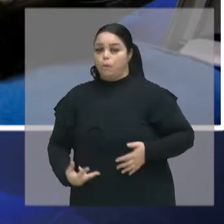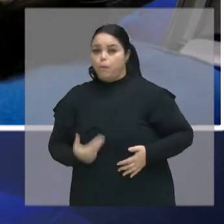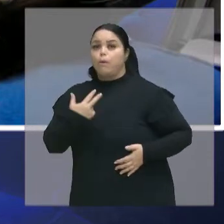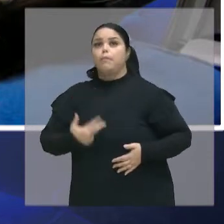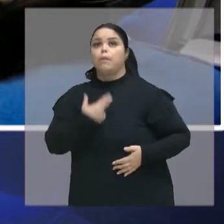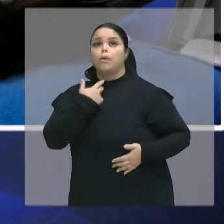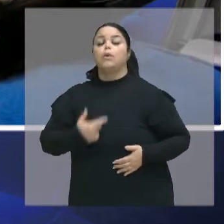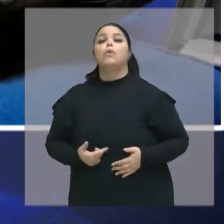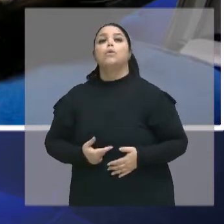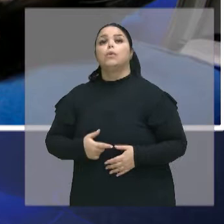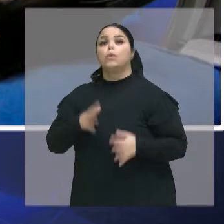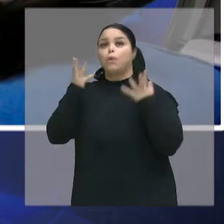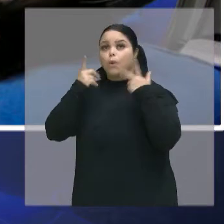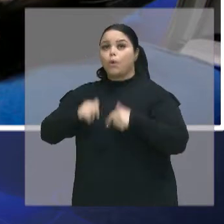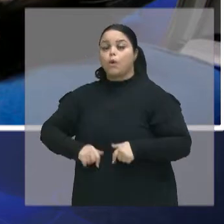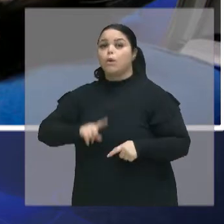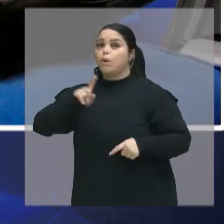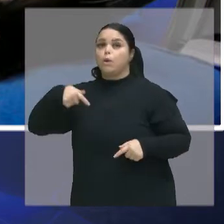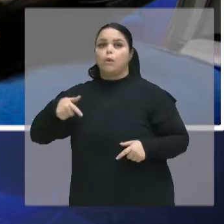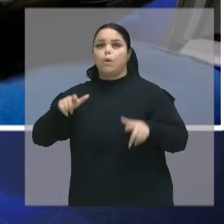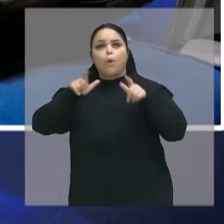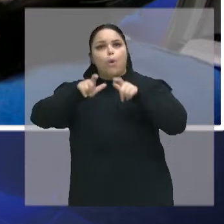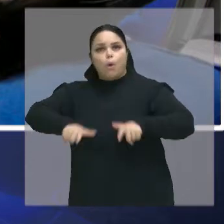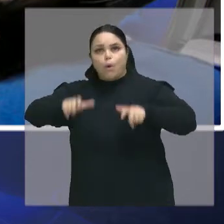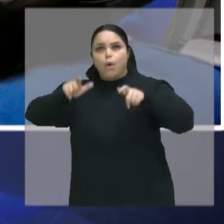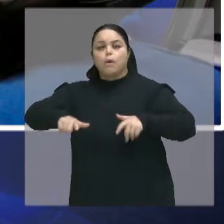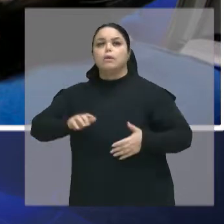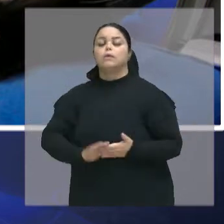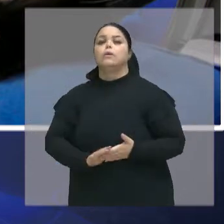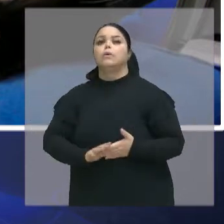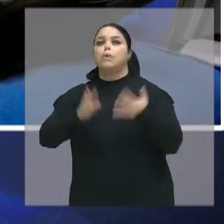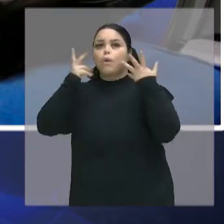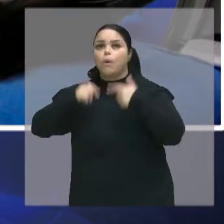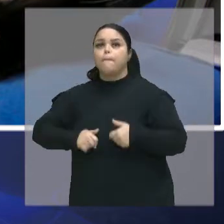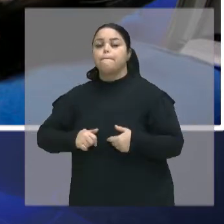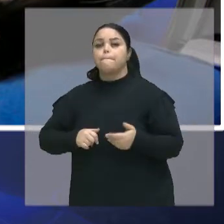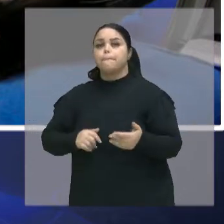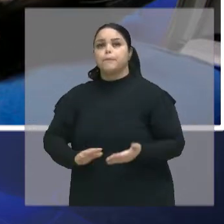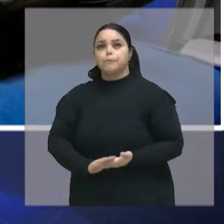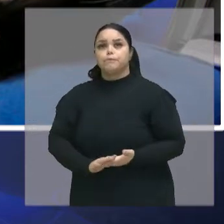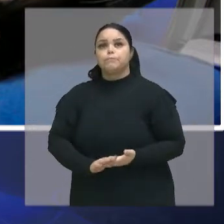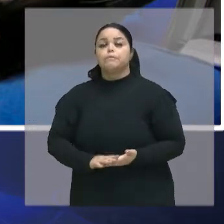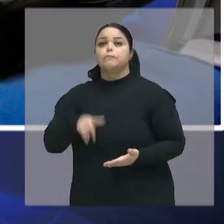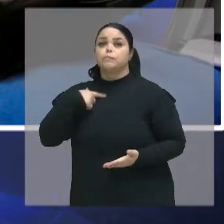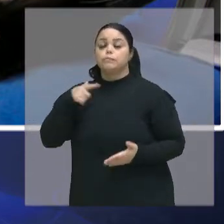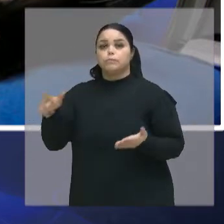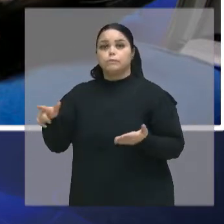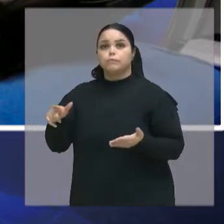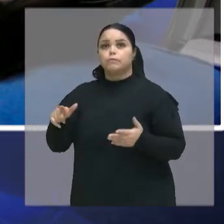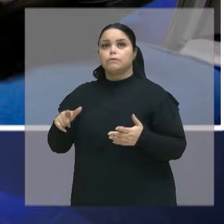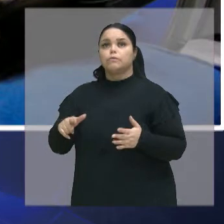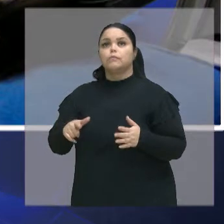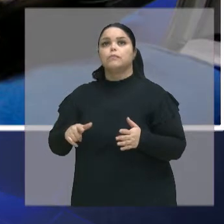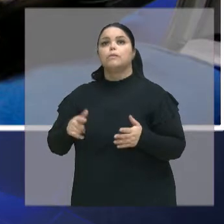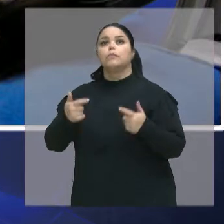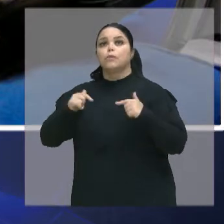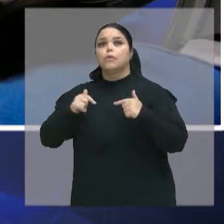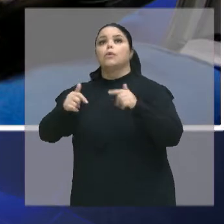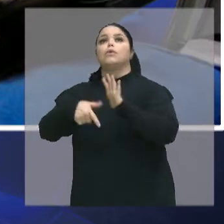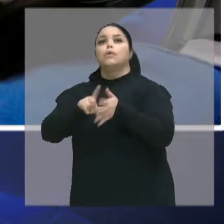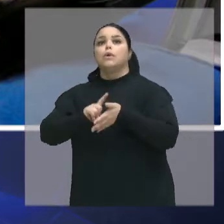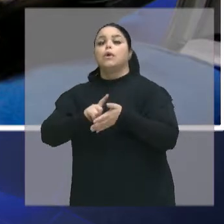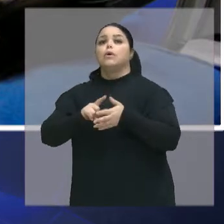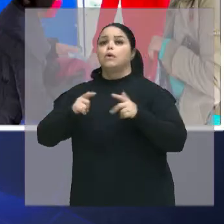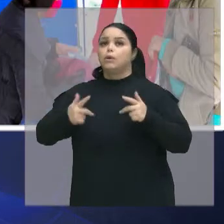animais. Isso daqui é um outro ambiente no qual os animais passam para fazer uma ação antes da